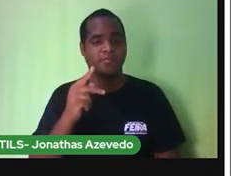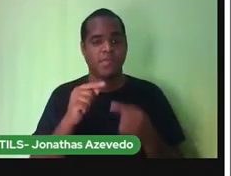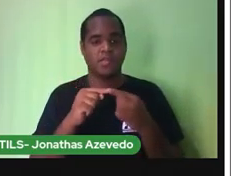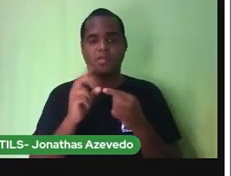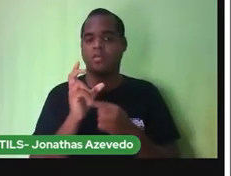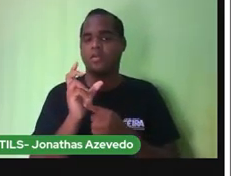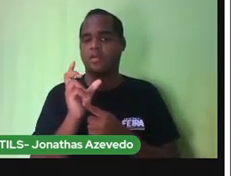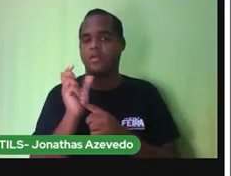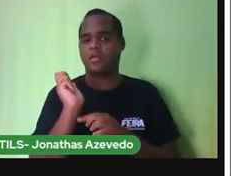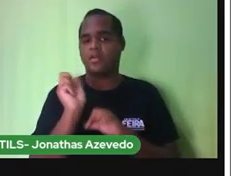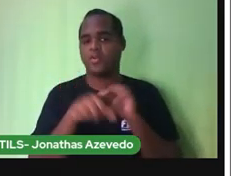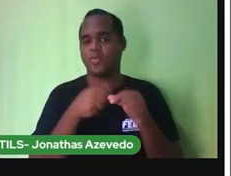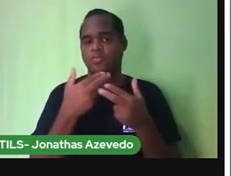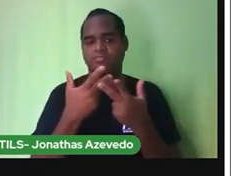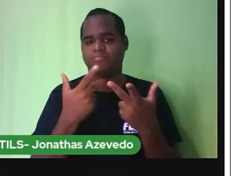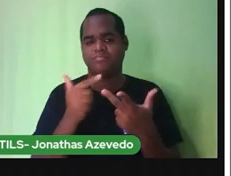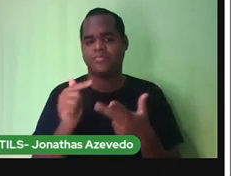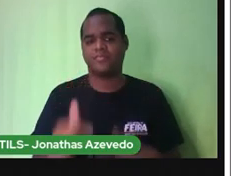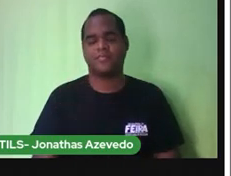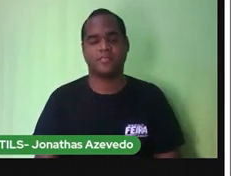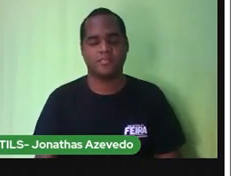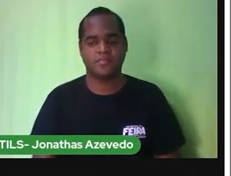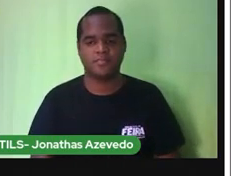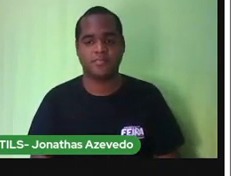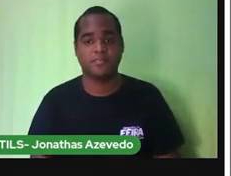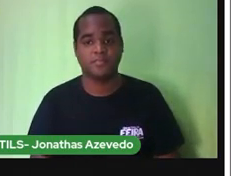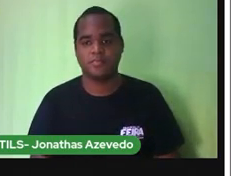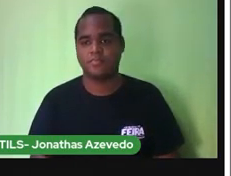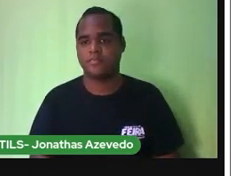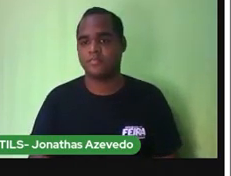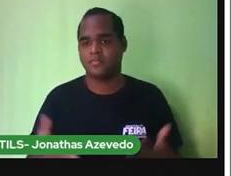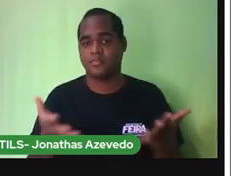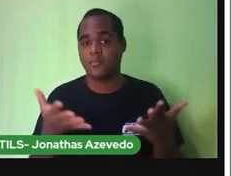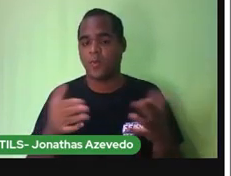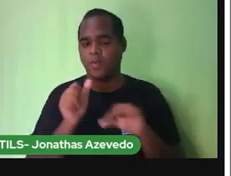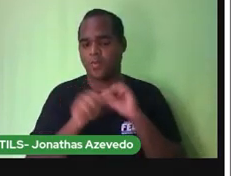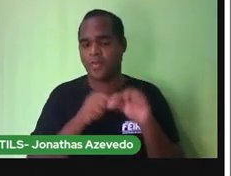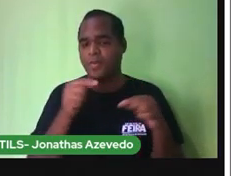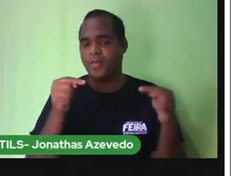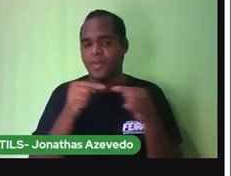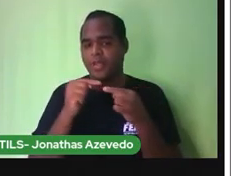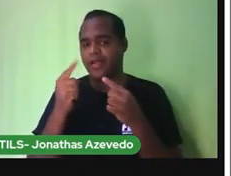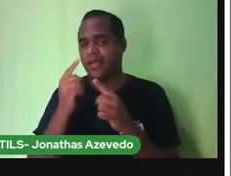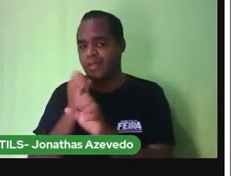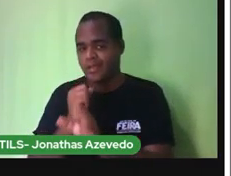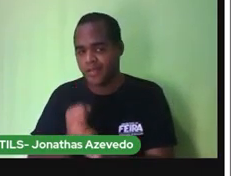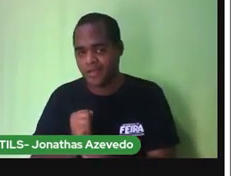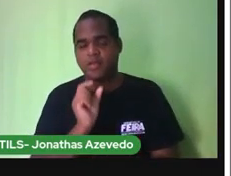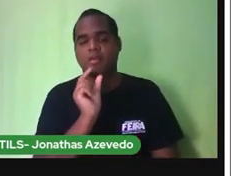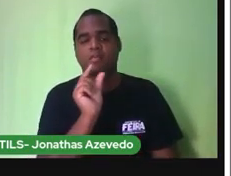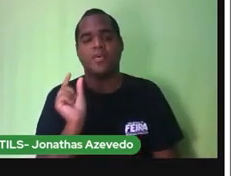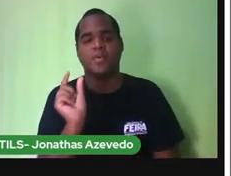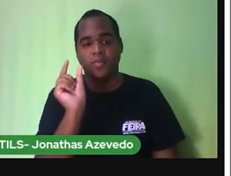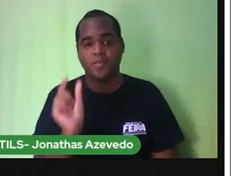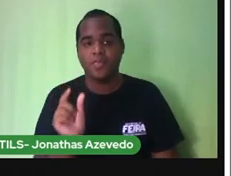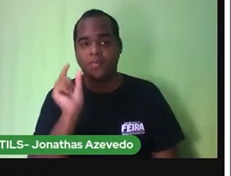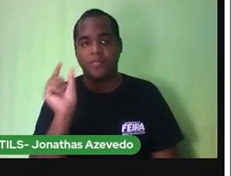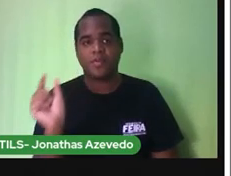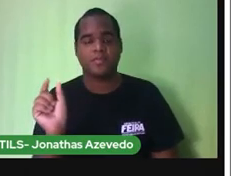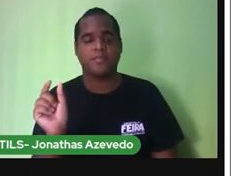Alecrim a pena não mudou de som ok e agora a gente vai se preparar e vai contar sílabas já tem um